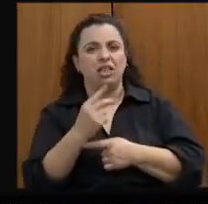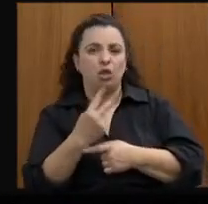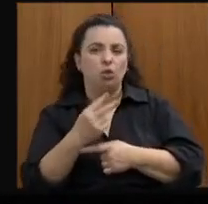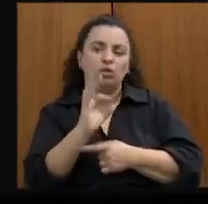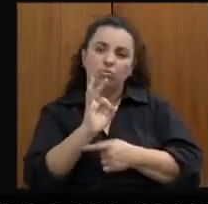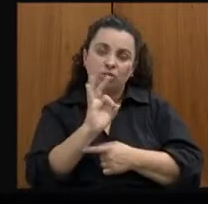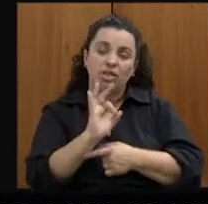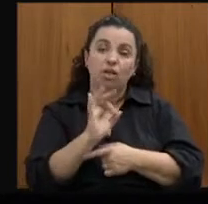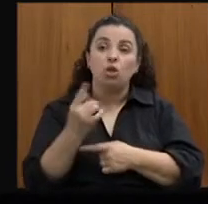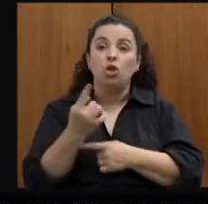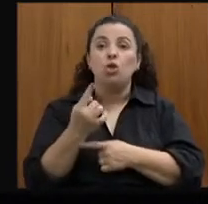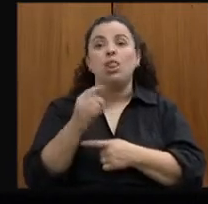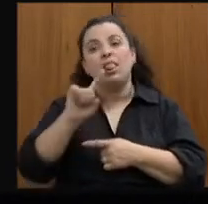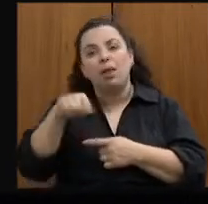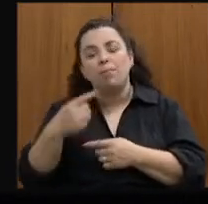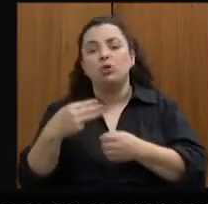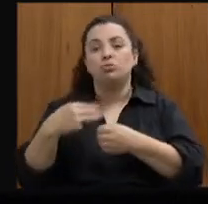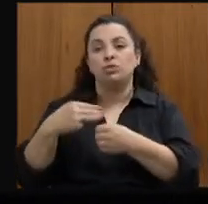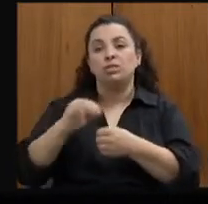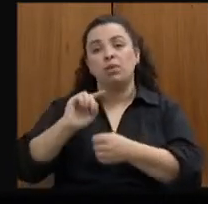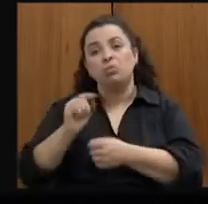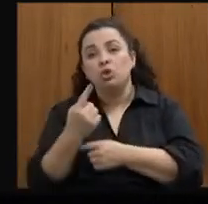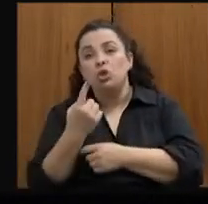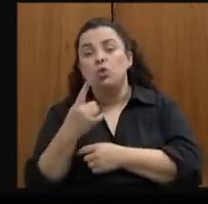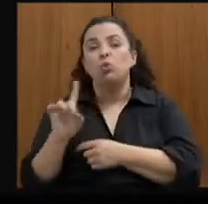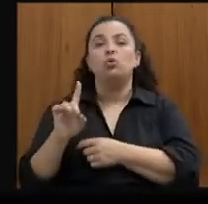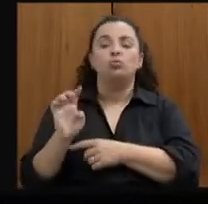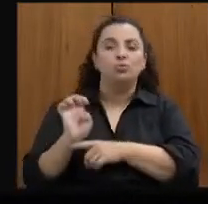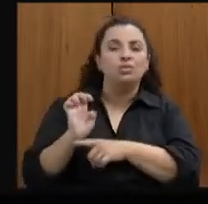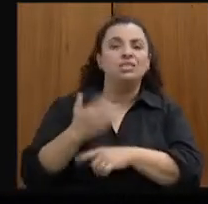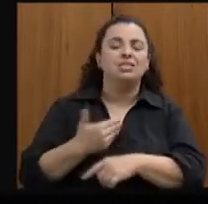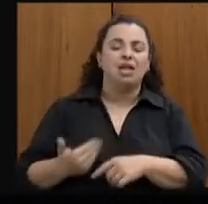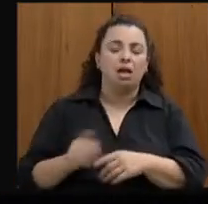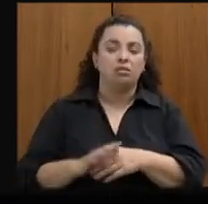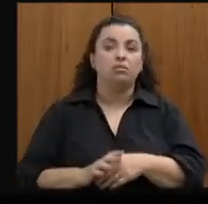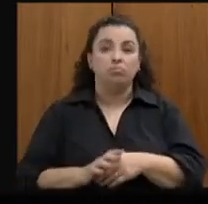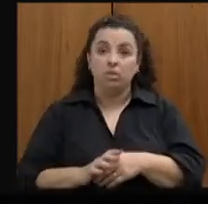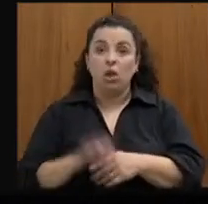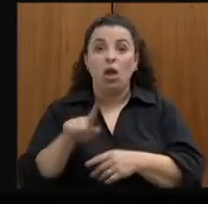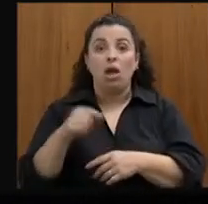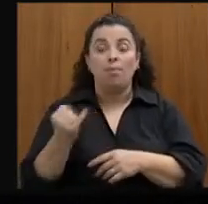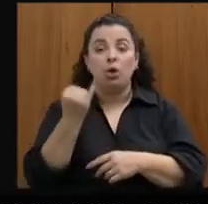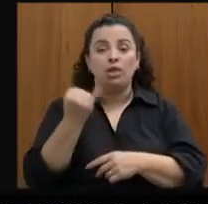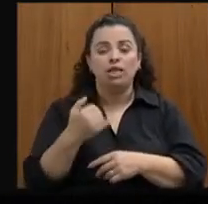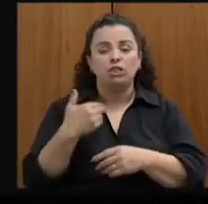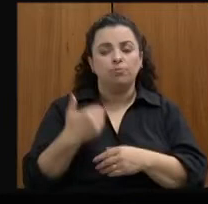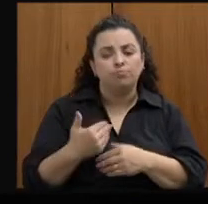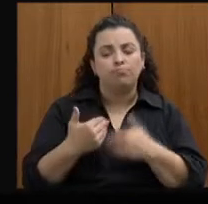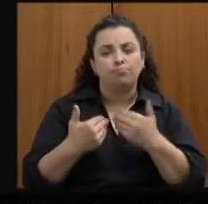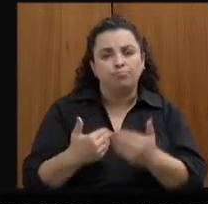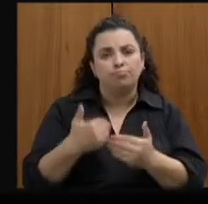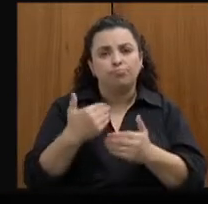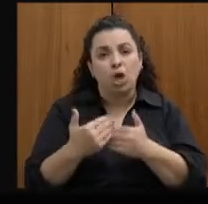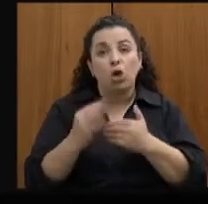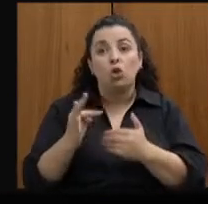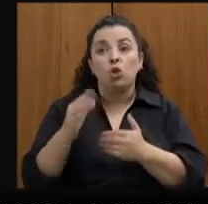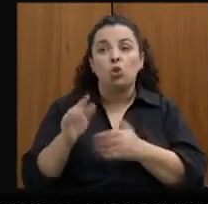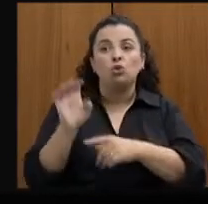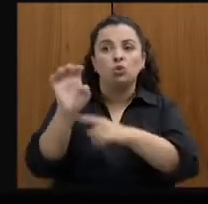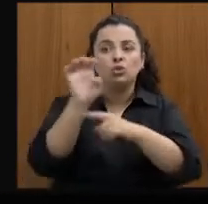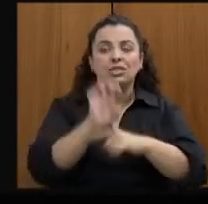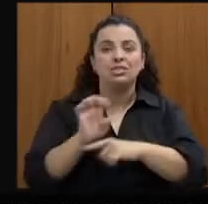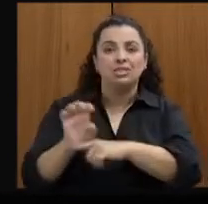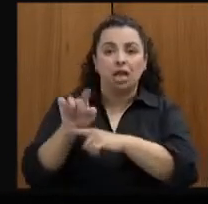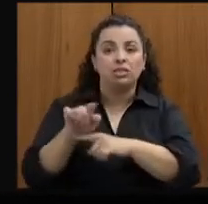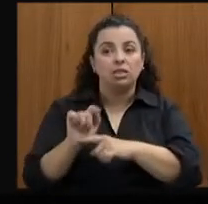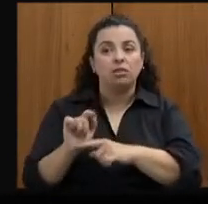no bolo total do cofinanciamento. Então, é muito importante que, gradativamente, os estados façam isso. E